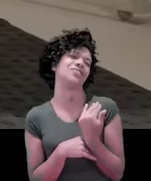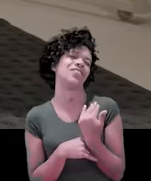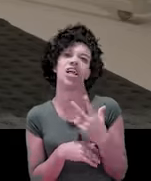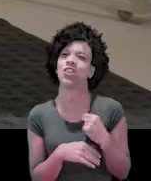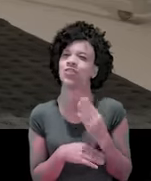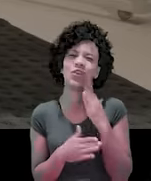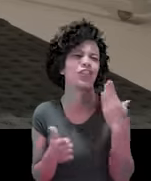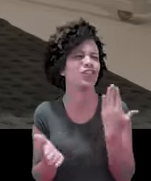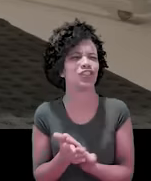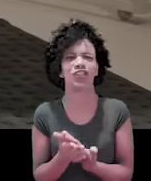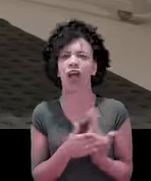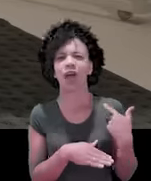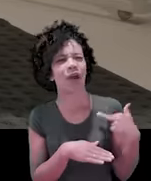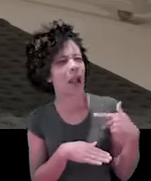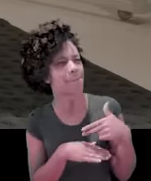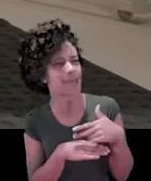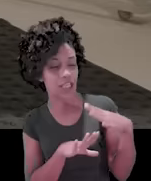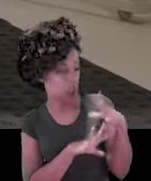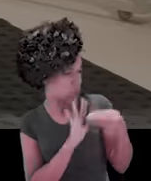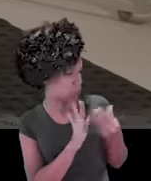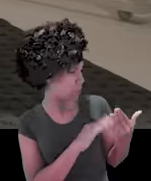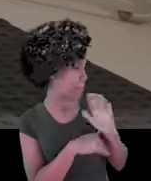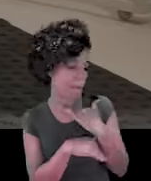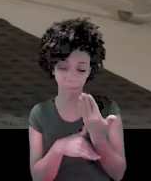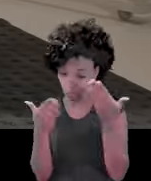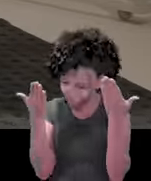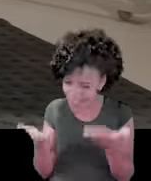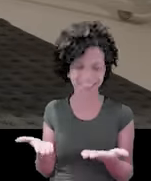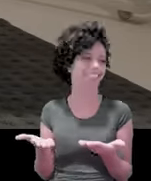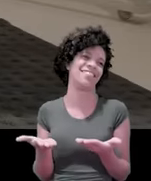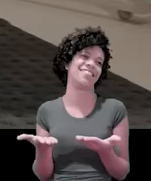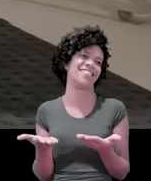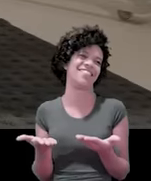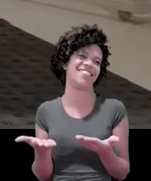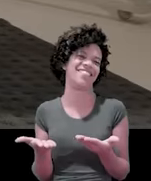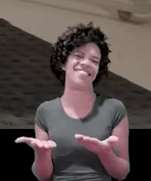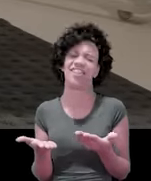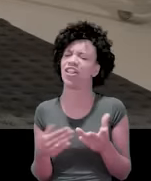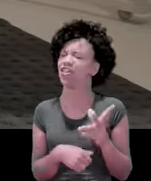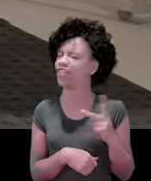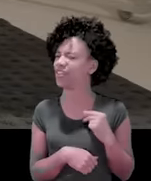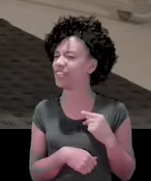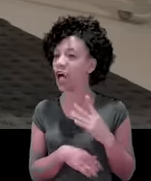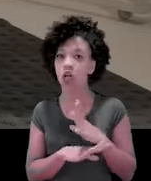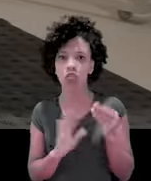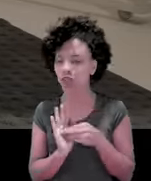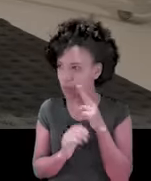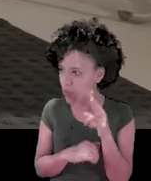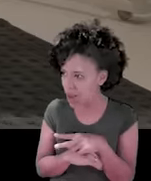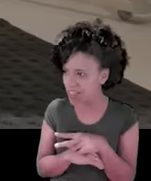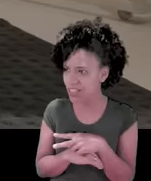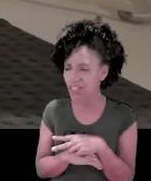noite eu vou se eu não acredito que eu ganhei tudo isso com amor ele vai 30 aqui eu de todo mundo